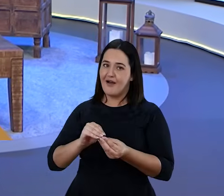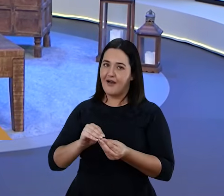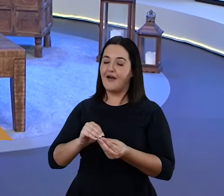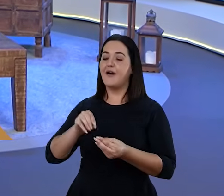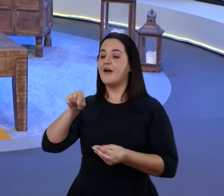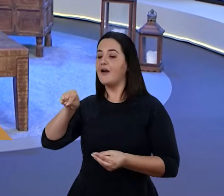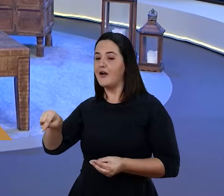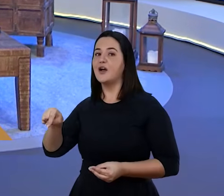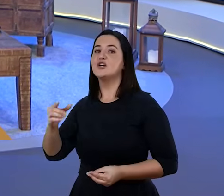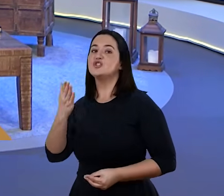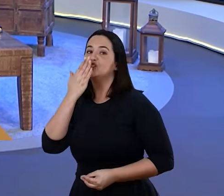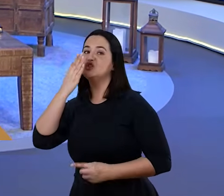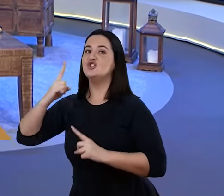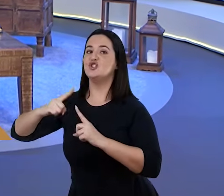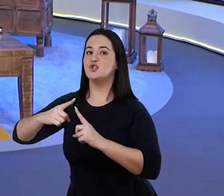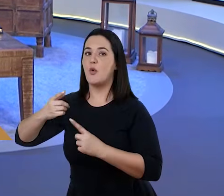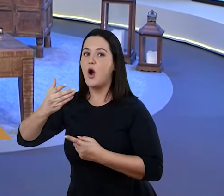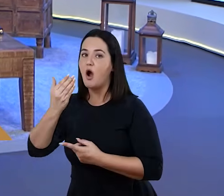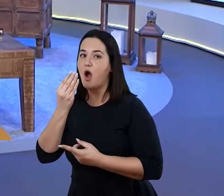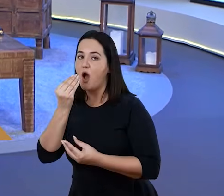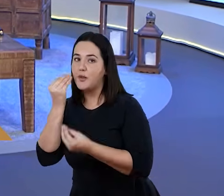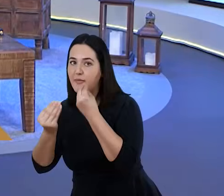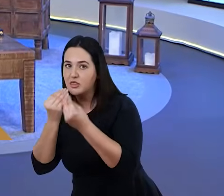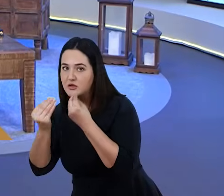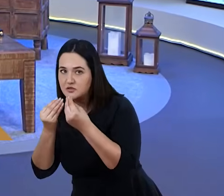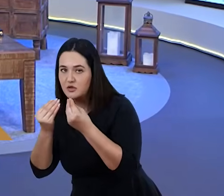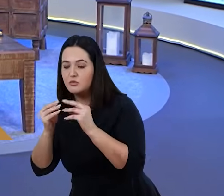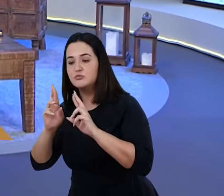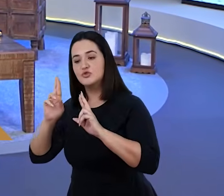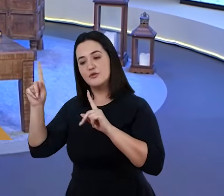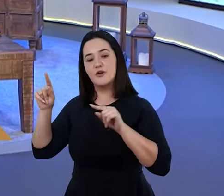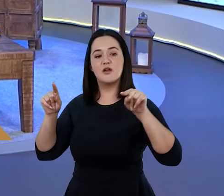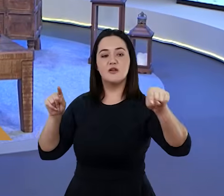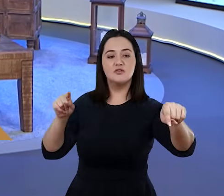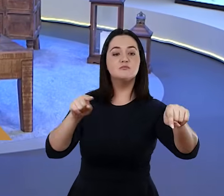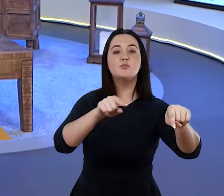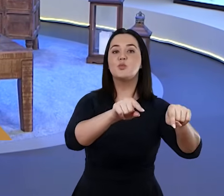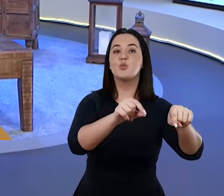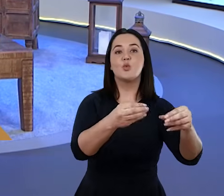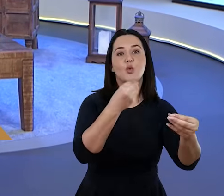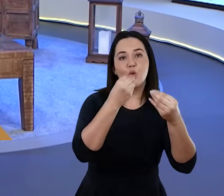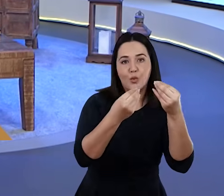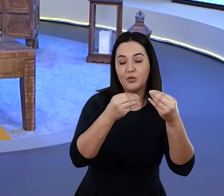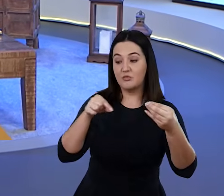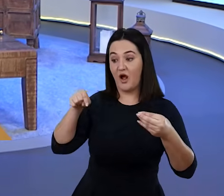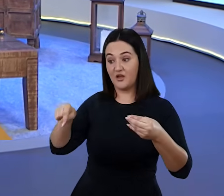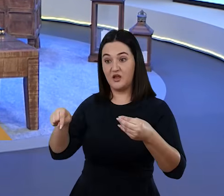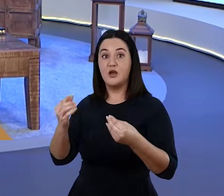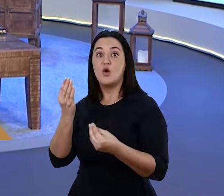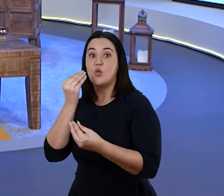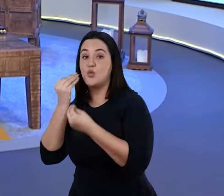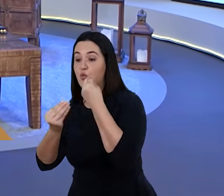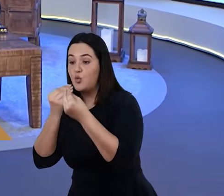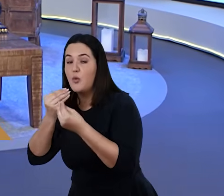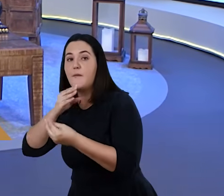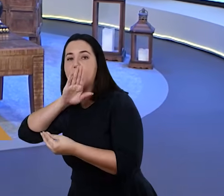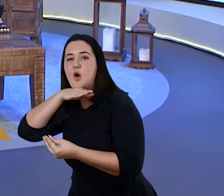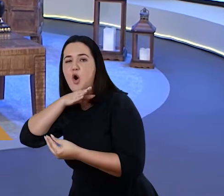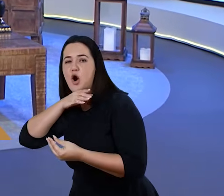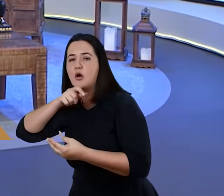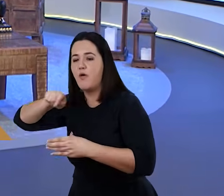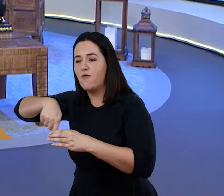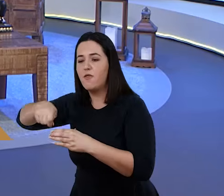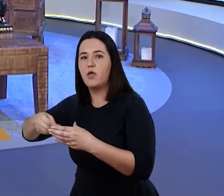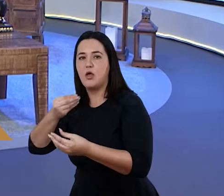lugares tinham opções diferentes de alimentação. Um grupo, os filisteus, consumiam muito a carne de